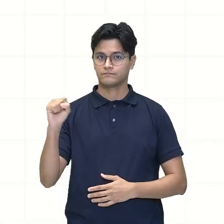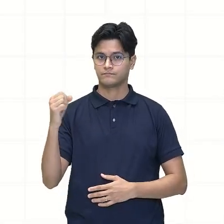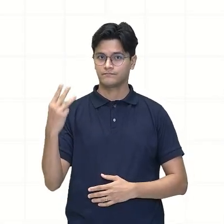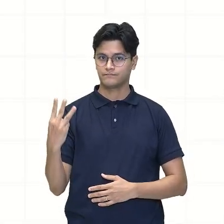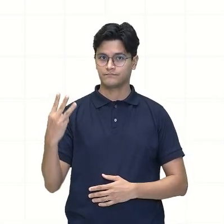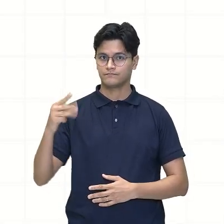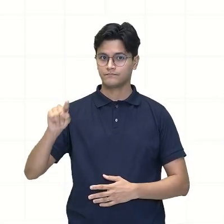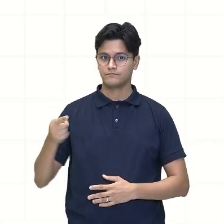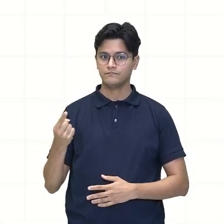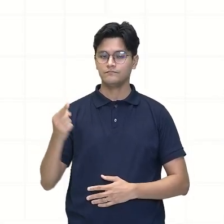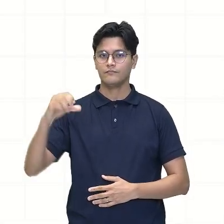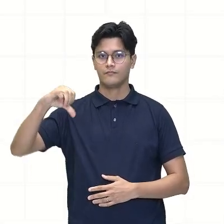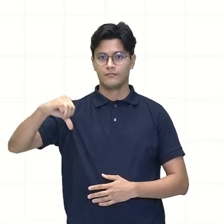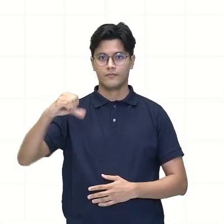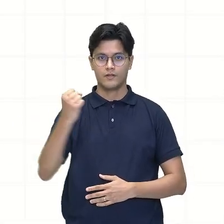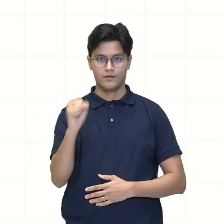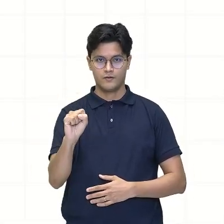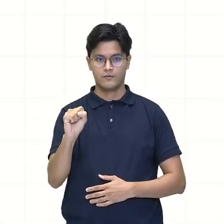83,98 com